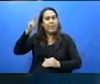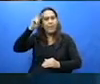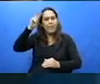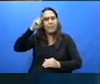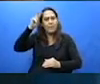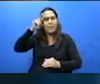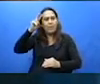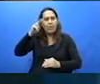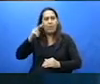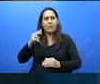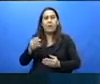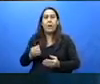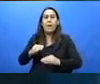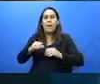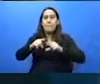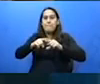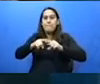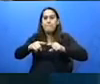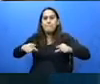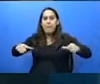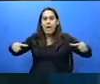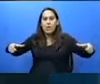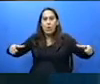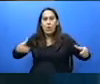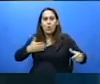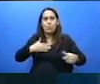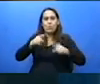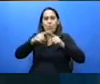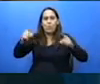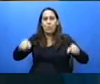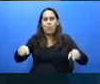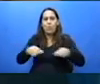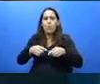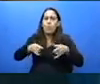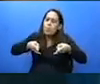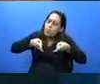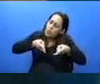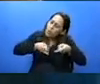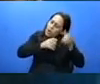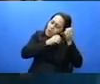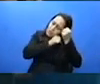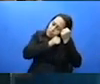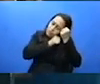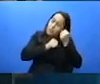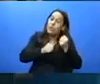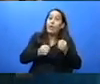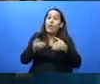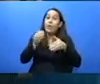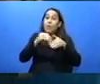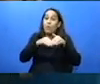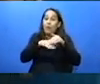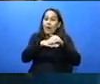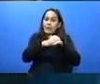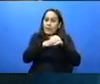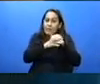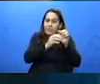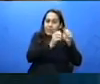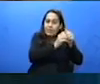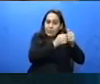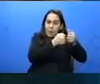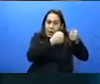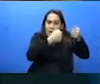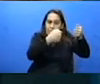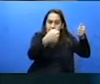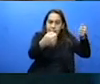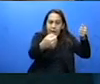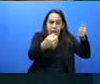maior do que o meu quarto, o que era mágico, já que ela ficava guardada dentro de um armário de